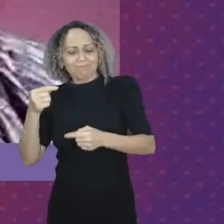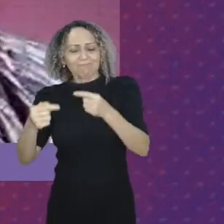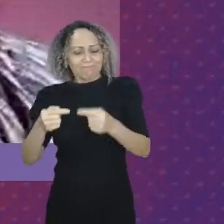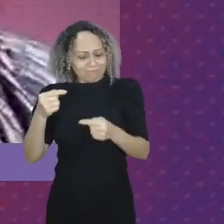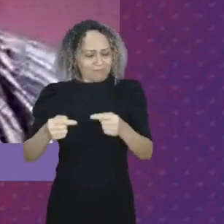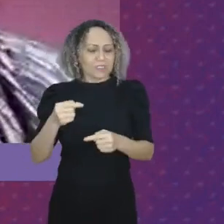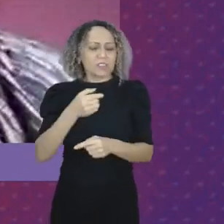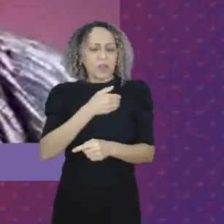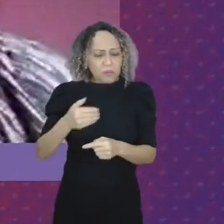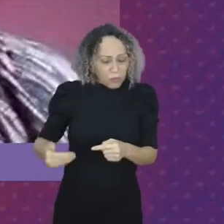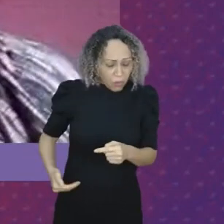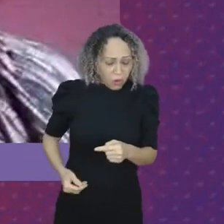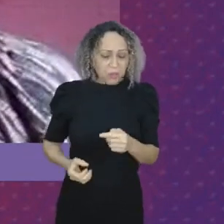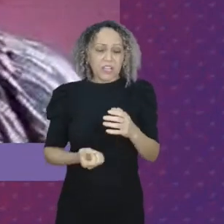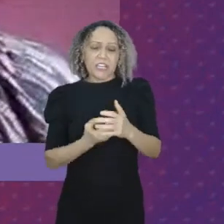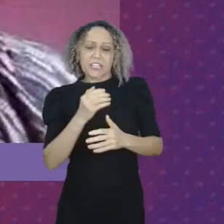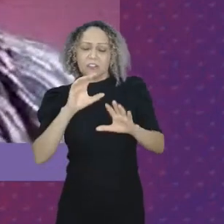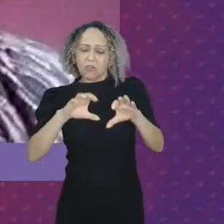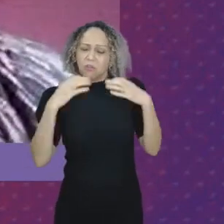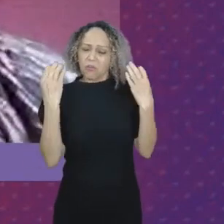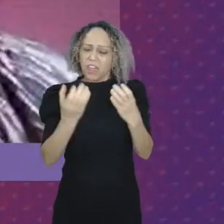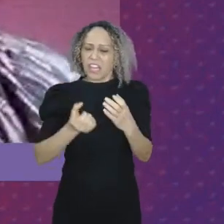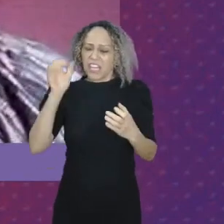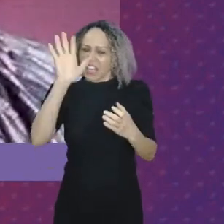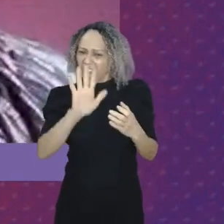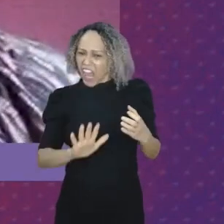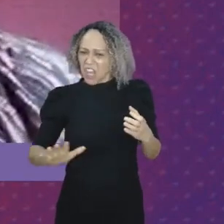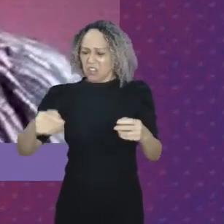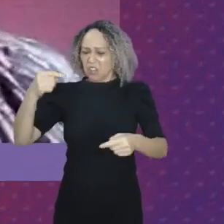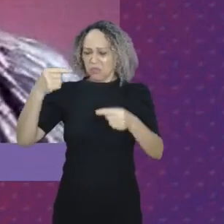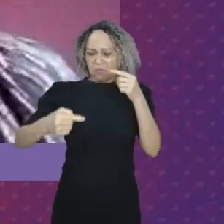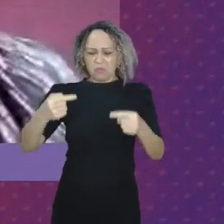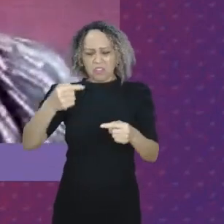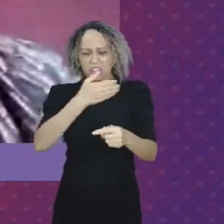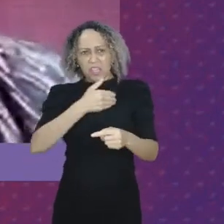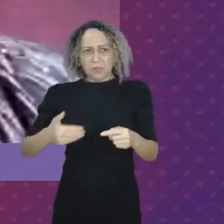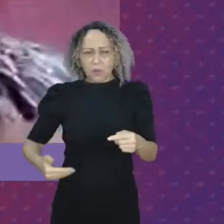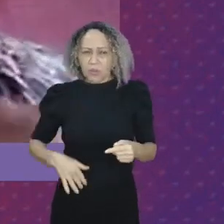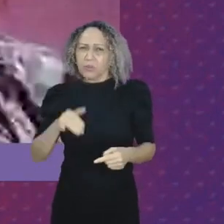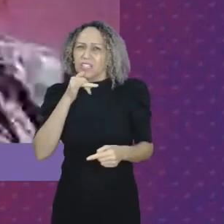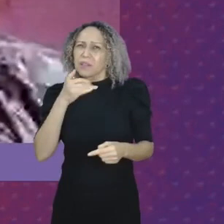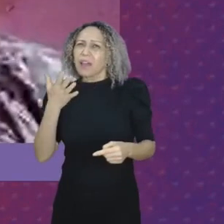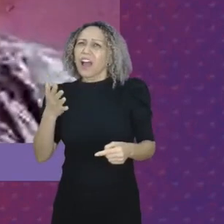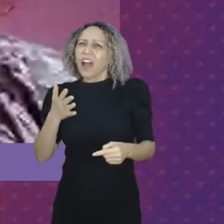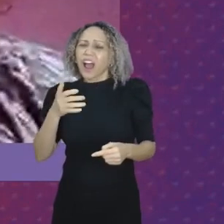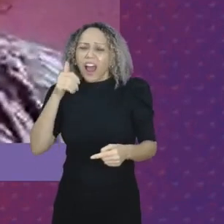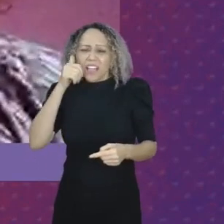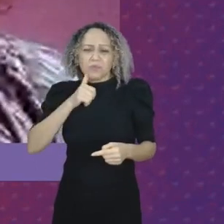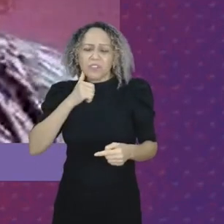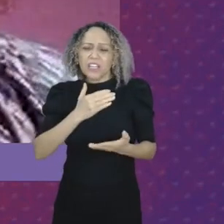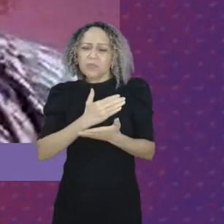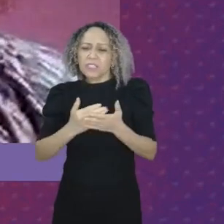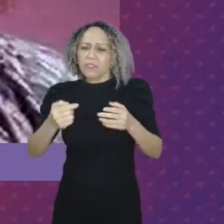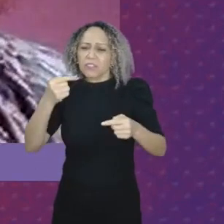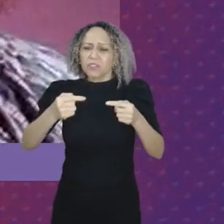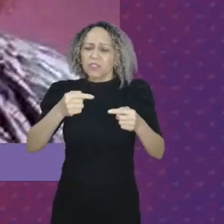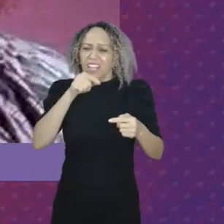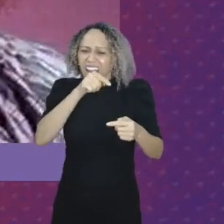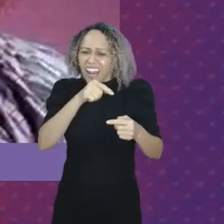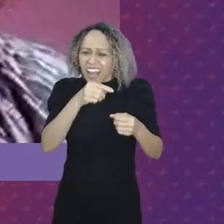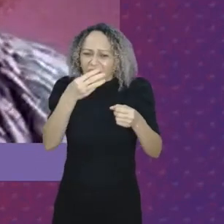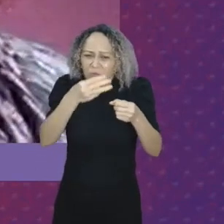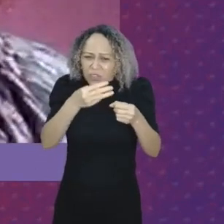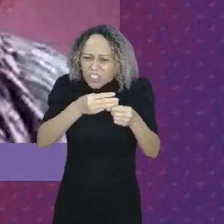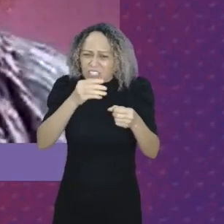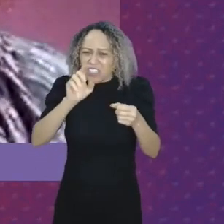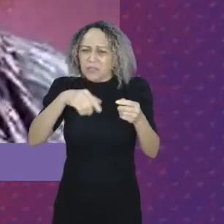conferências nacionais de políticas públicas, de onde eram ouvidas as mulheres desde os municípios até o nível federal,